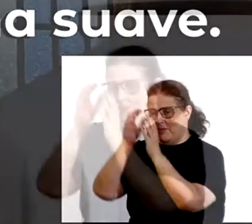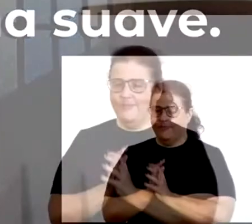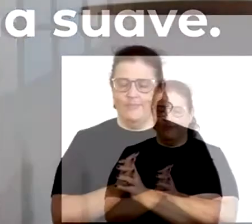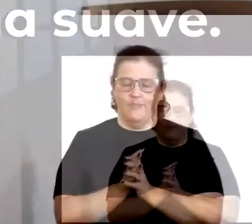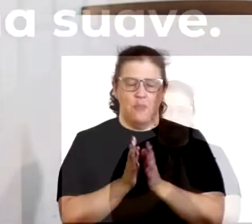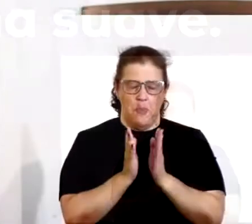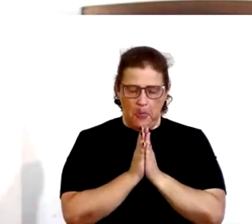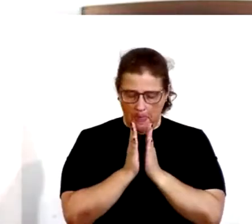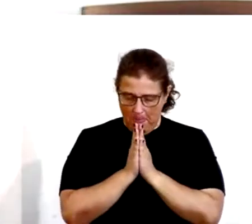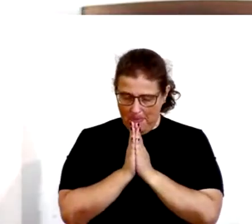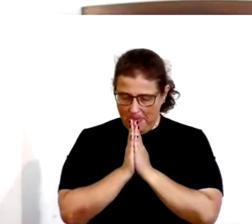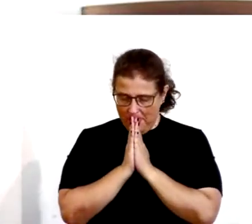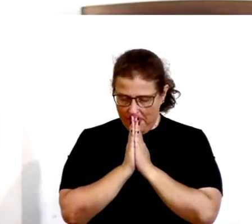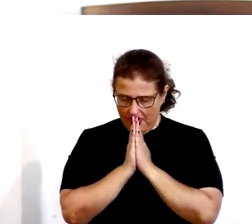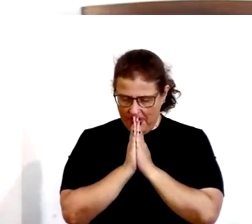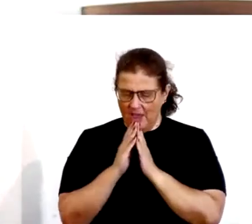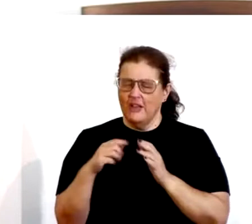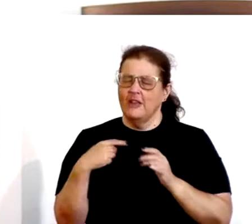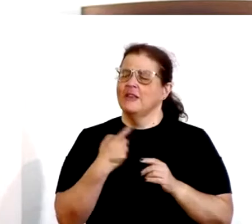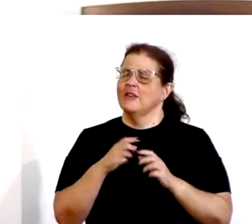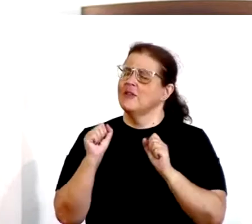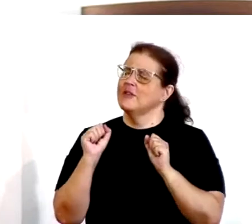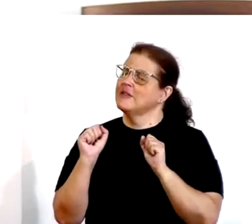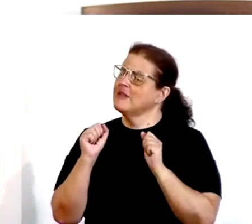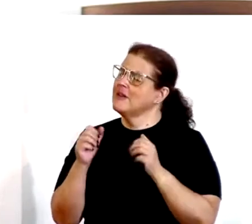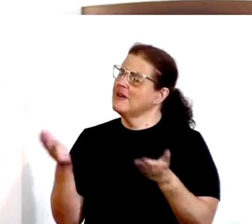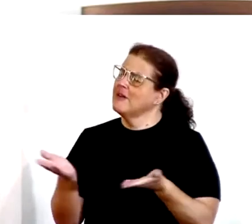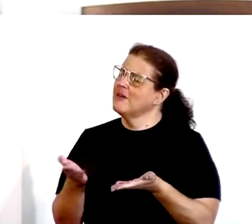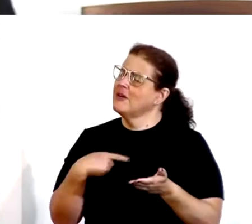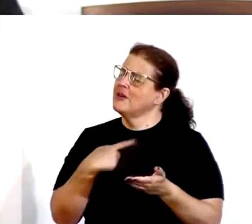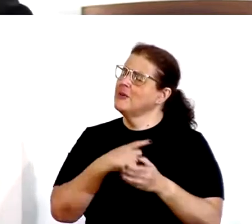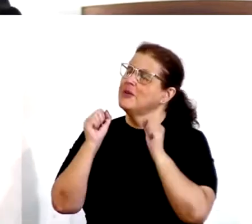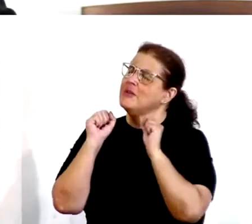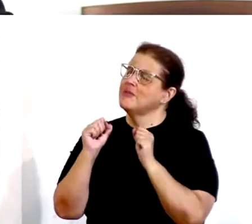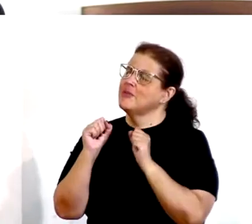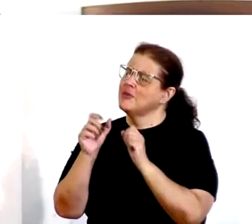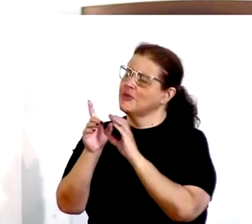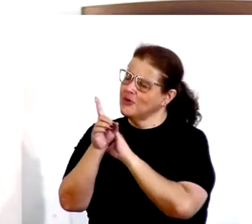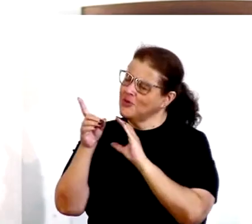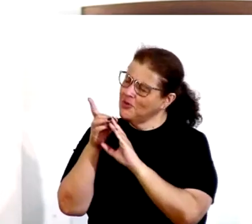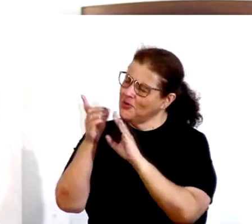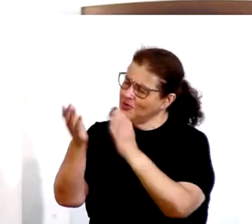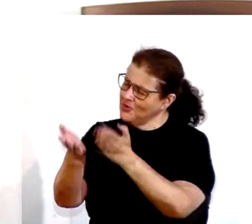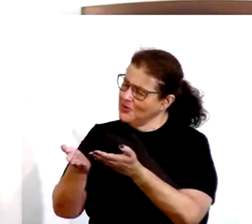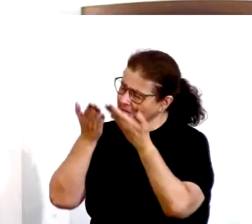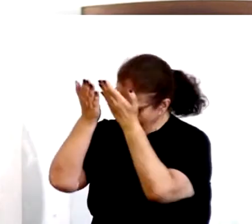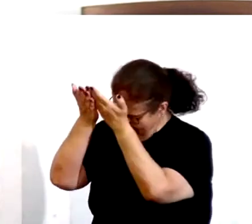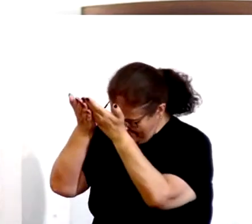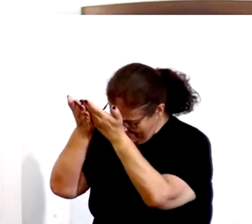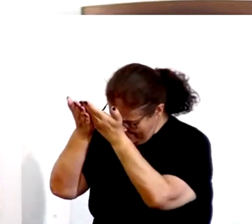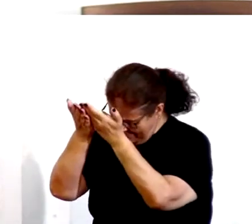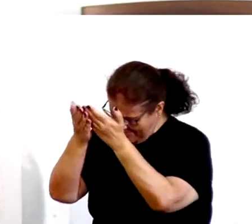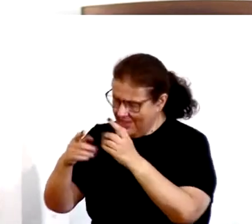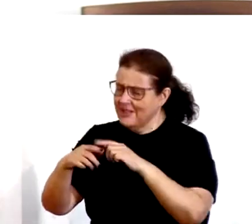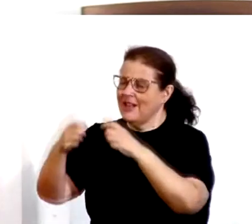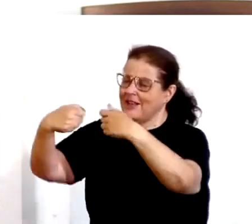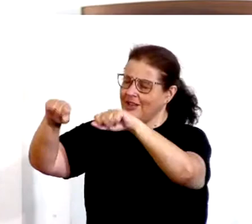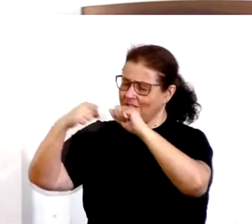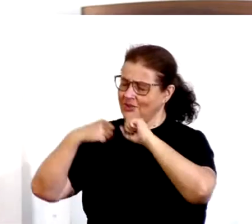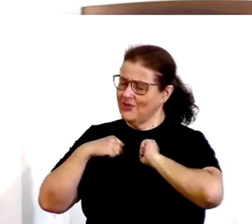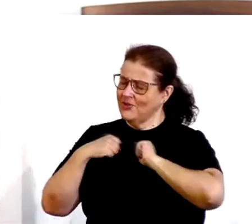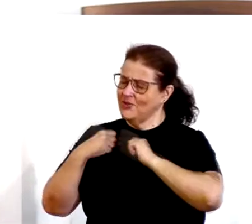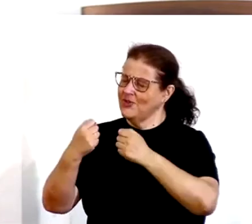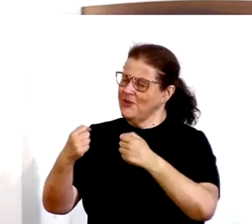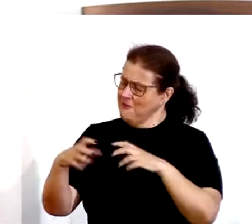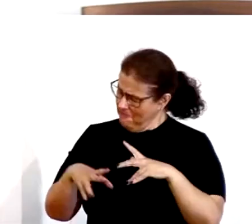após prestarmos esse culto ao Senhor, agora como parte também do culto, queremos Te ouvir. Fale conosco através da tua palavra. Use o teu